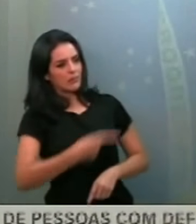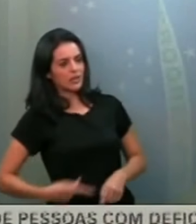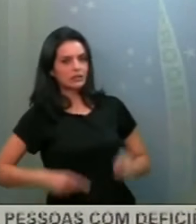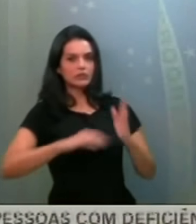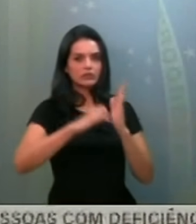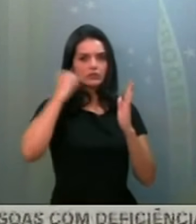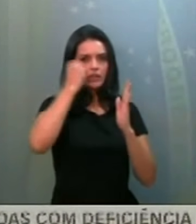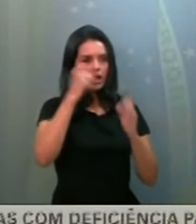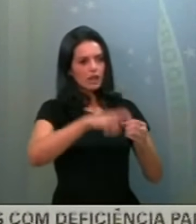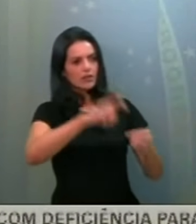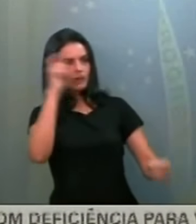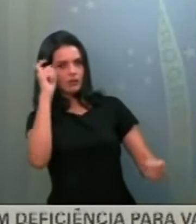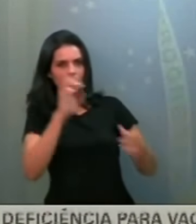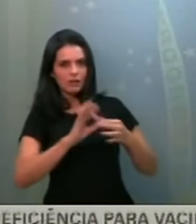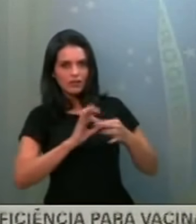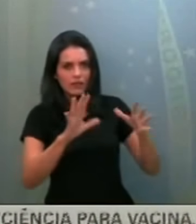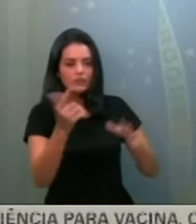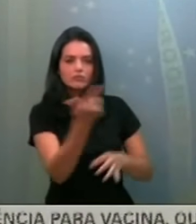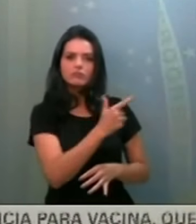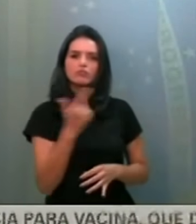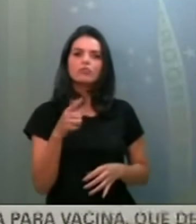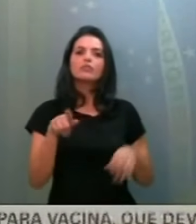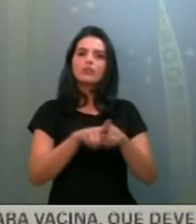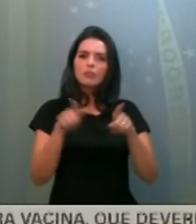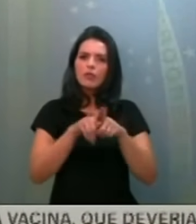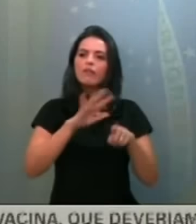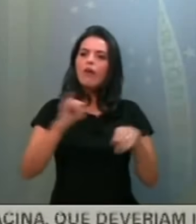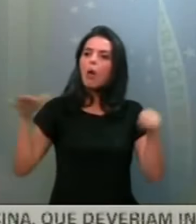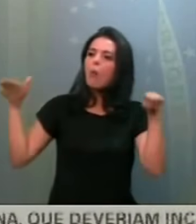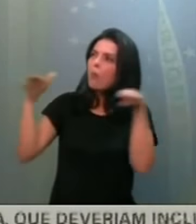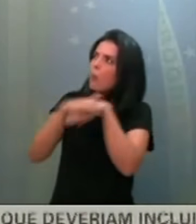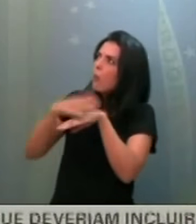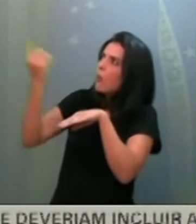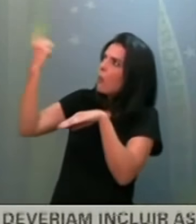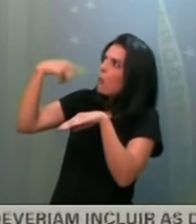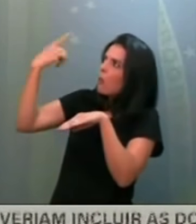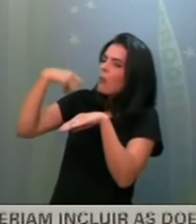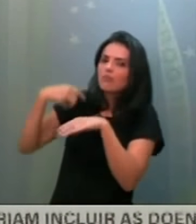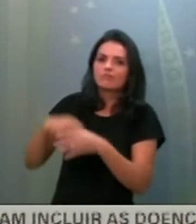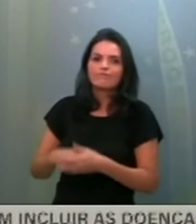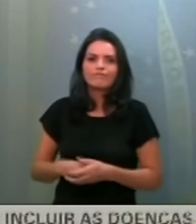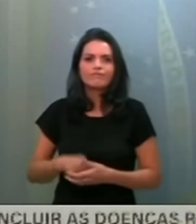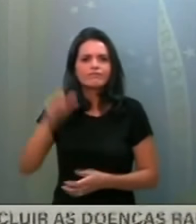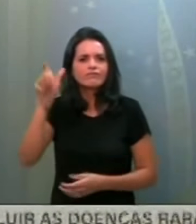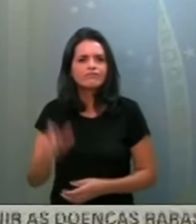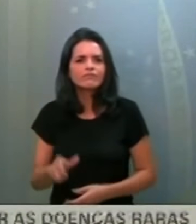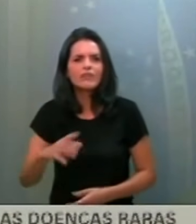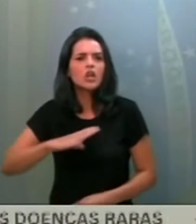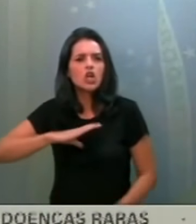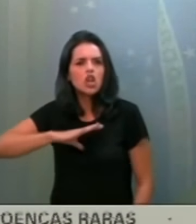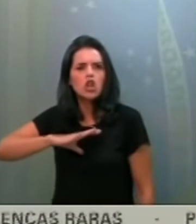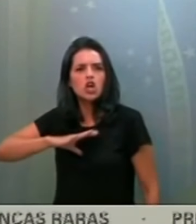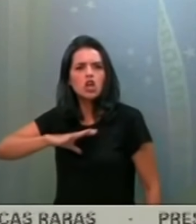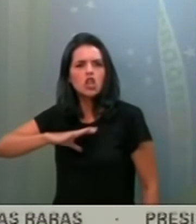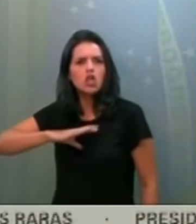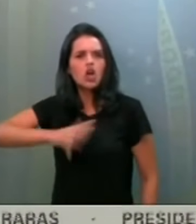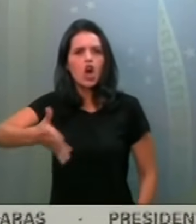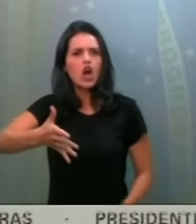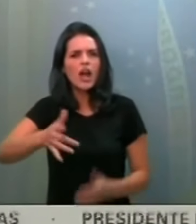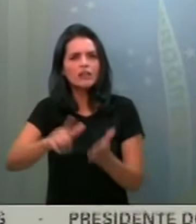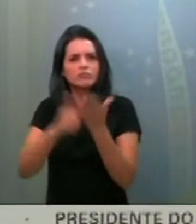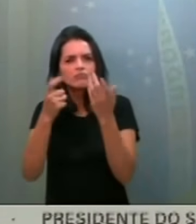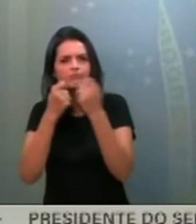será também subserviente, não teve a coragem nas entrevistas,